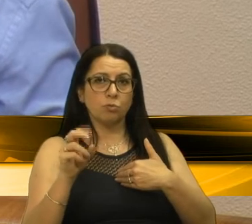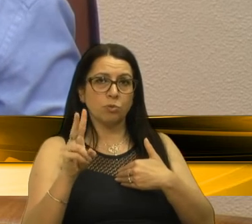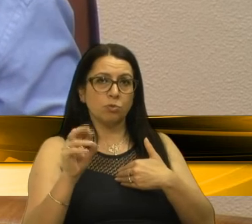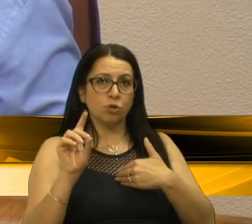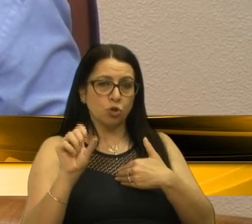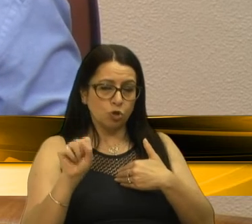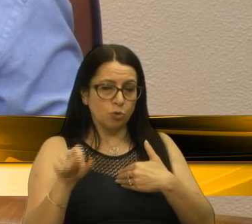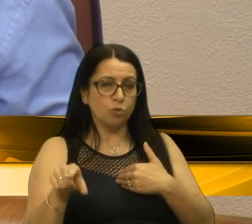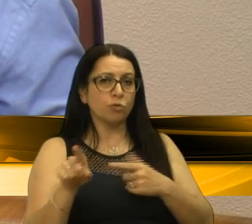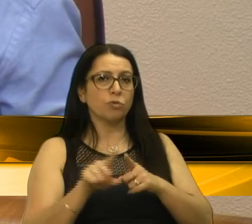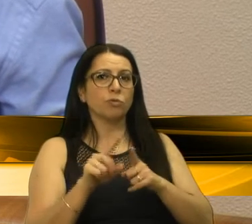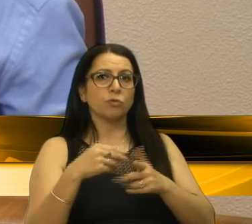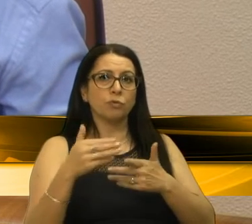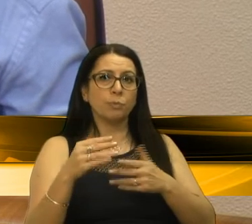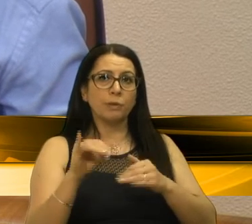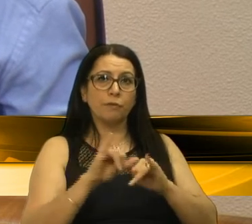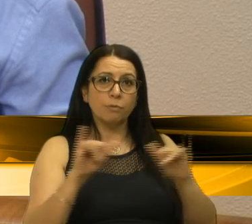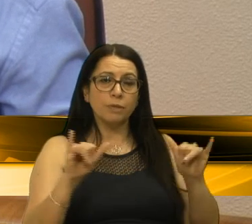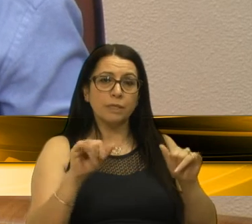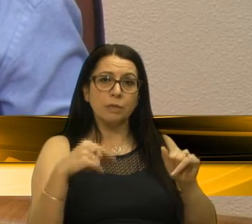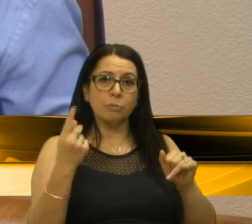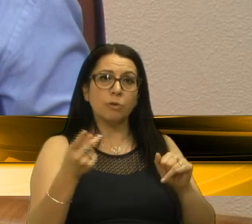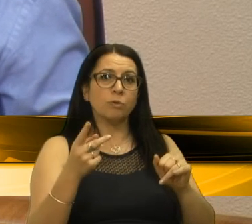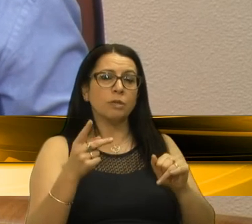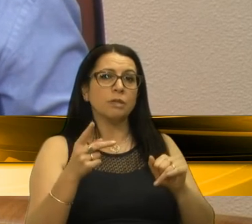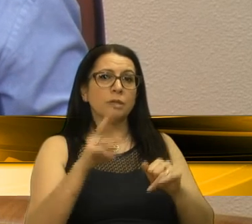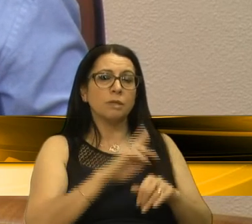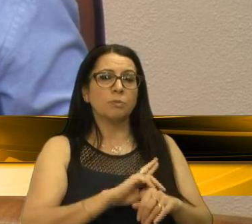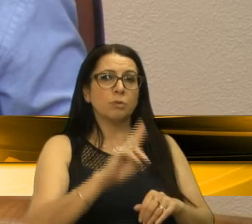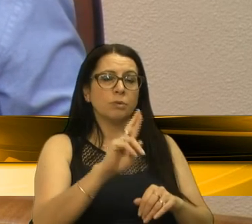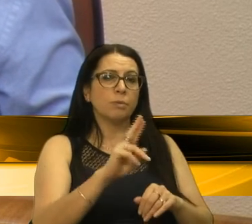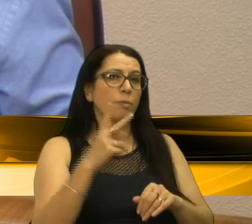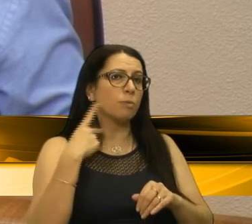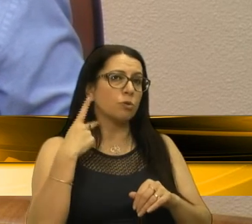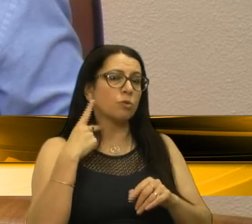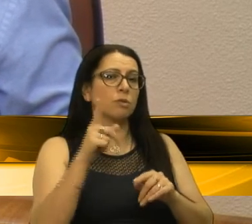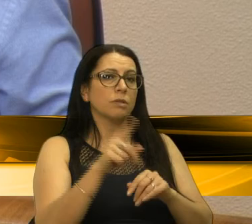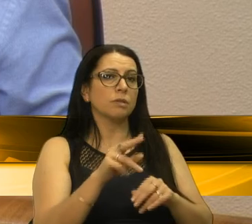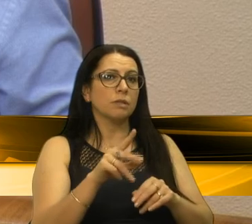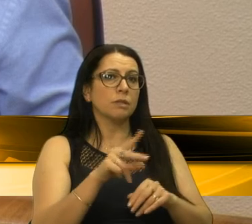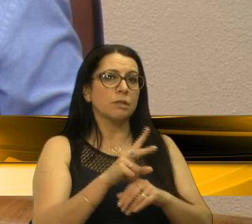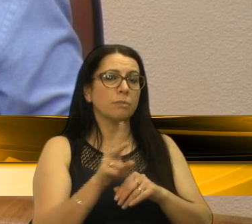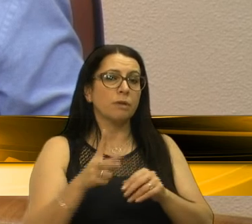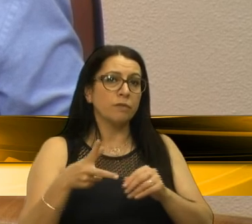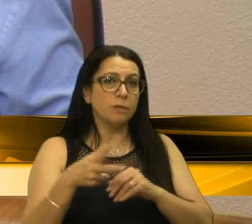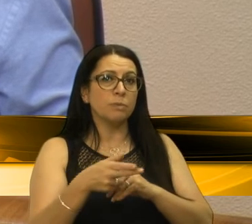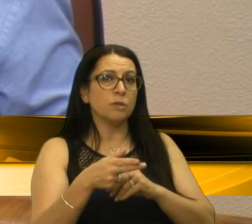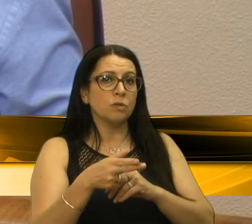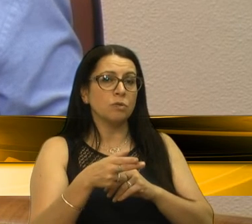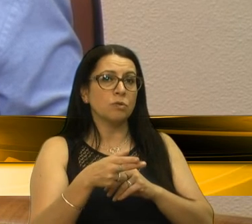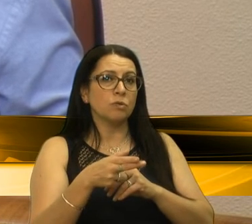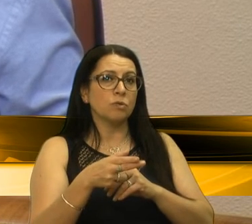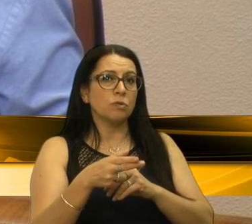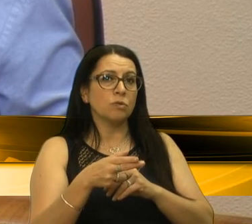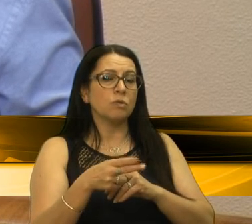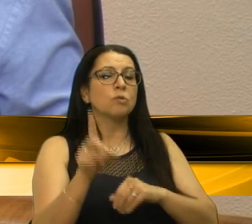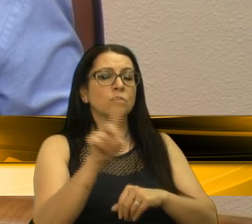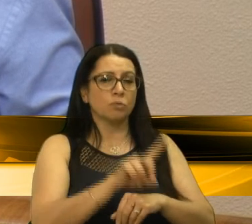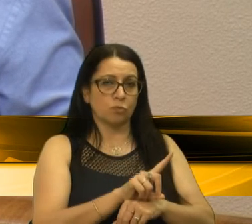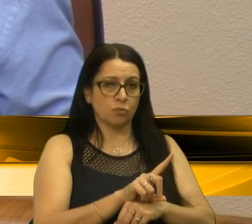2018. Nós levamos essa informação para as promotoras e para o procurador. Fizemos um corte do